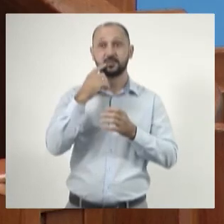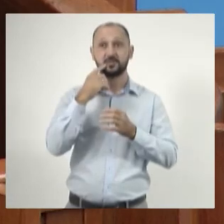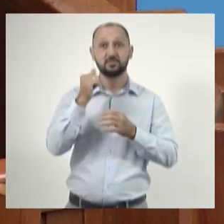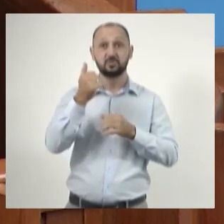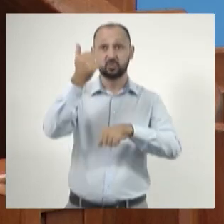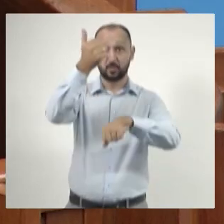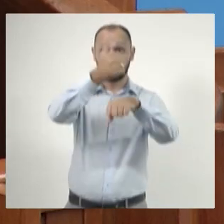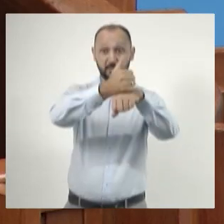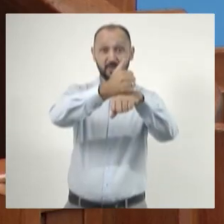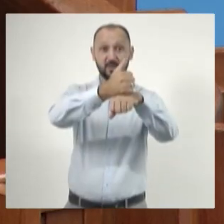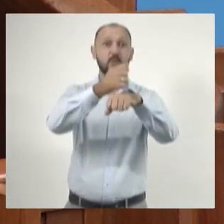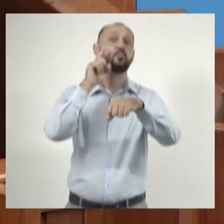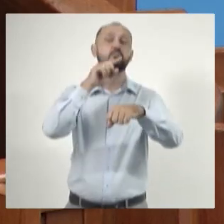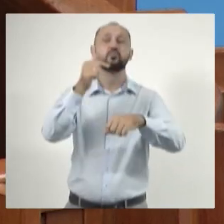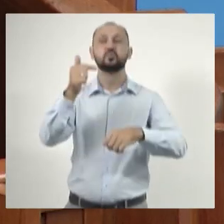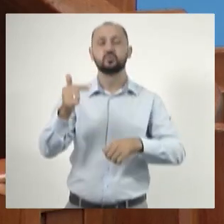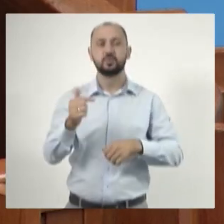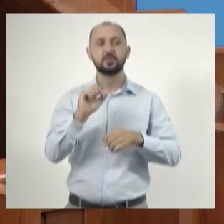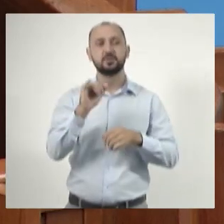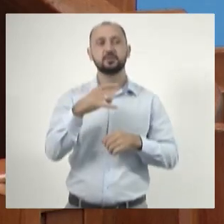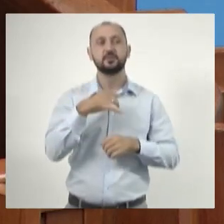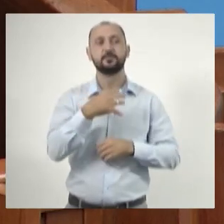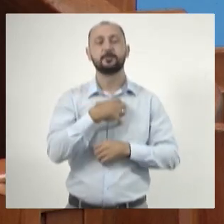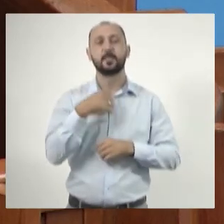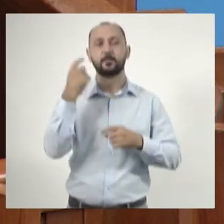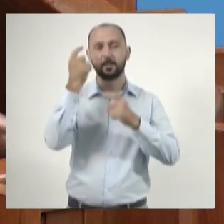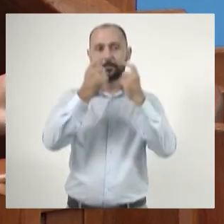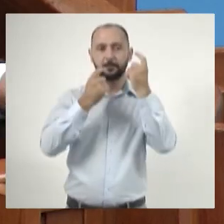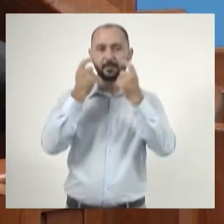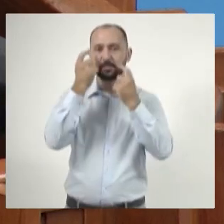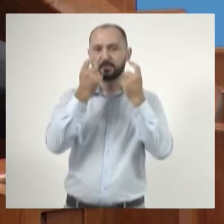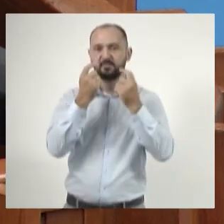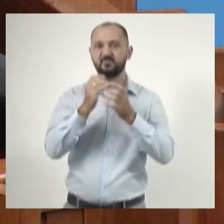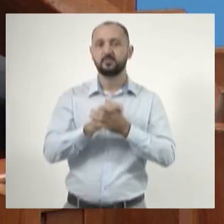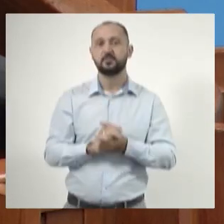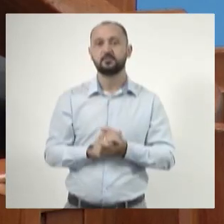Unidos. Então, me causa uma certa preocupação